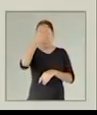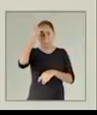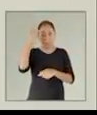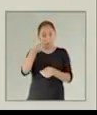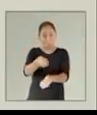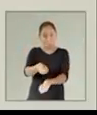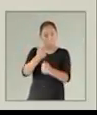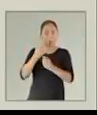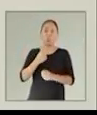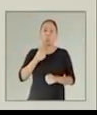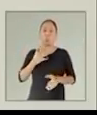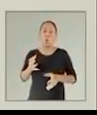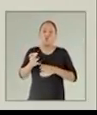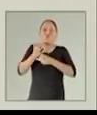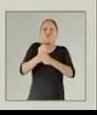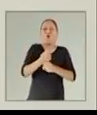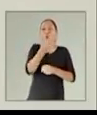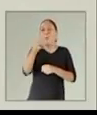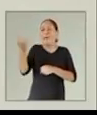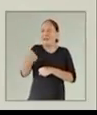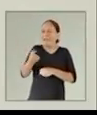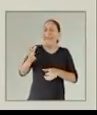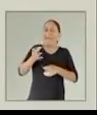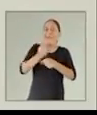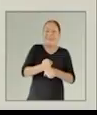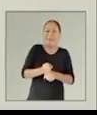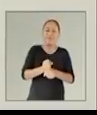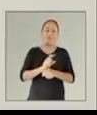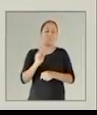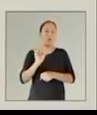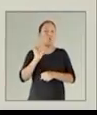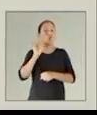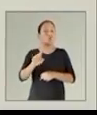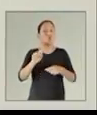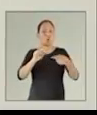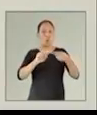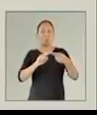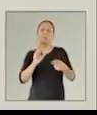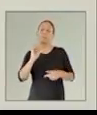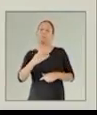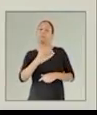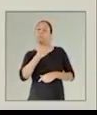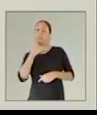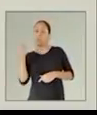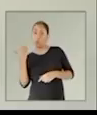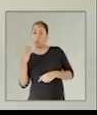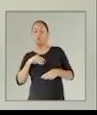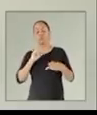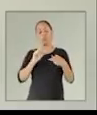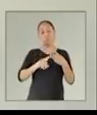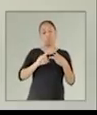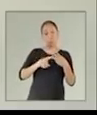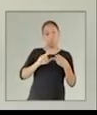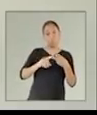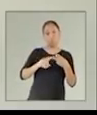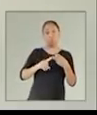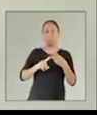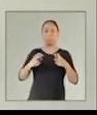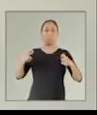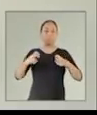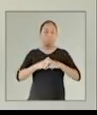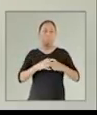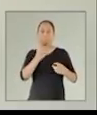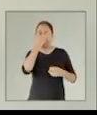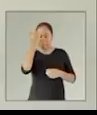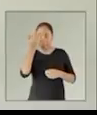poderá acumular o seguro-defeso com outros benefícios, exceto a pensão por morte e o auxílio-acidente. Quem recebe o Bolsa Família